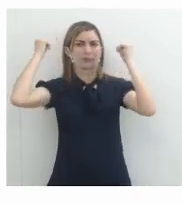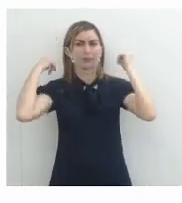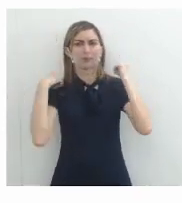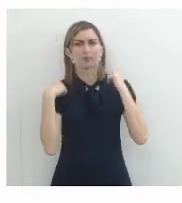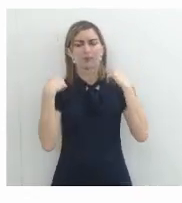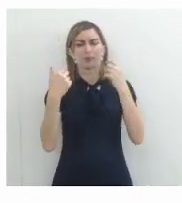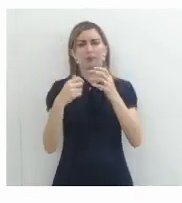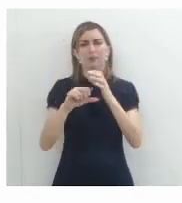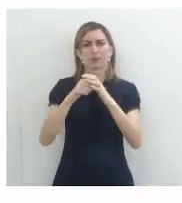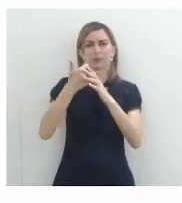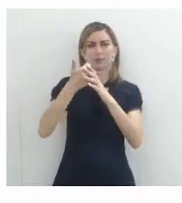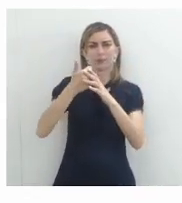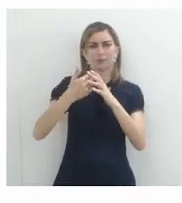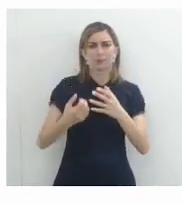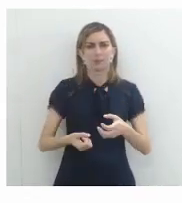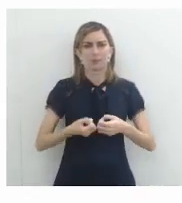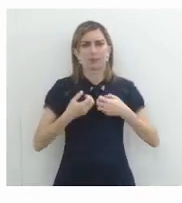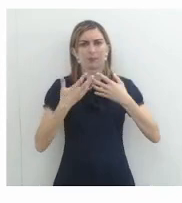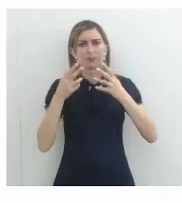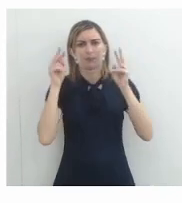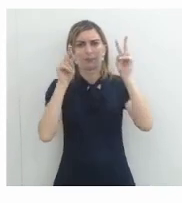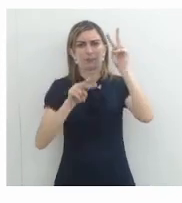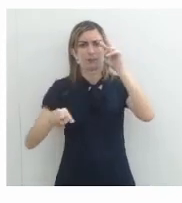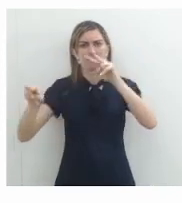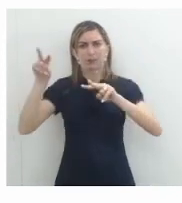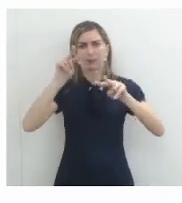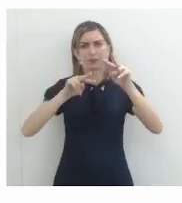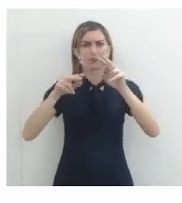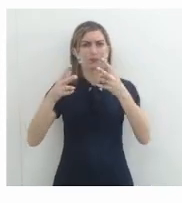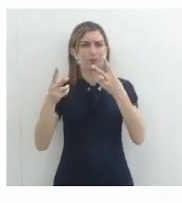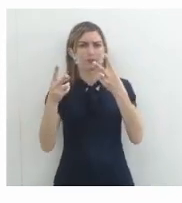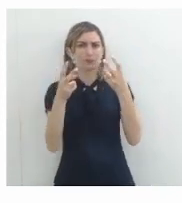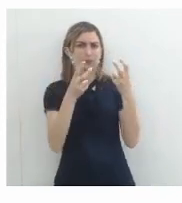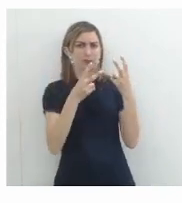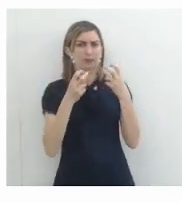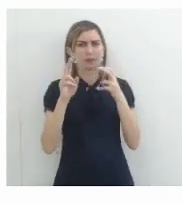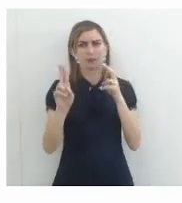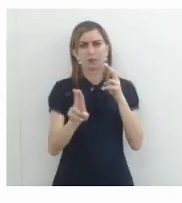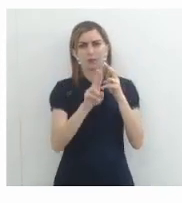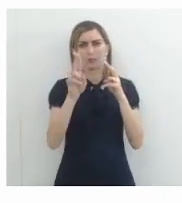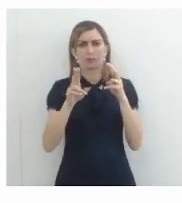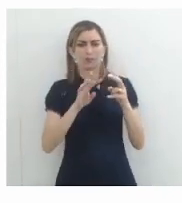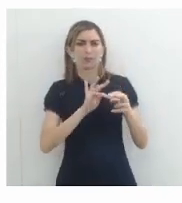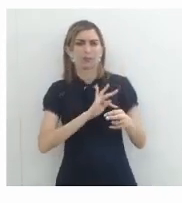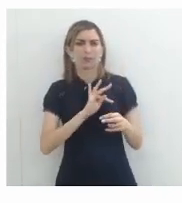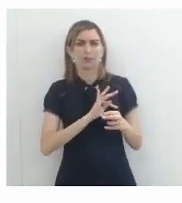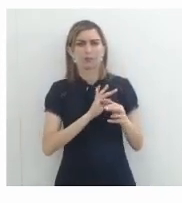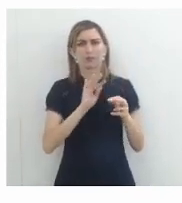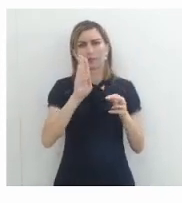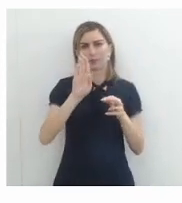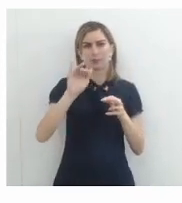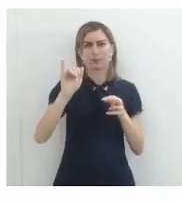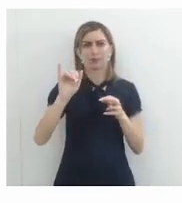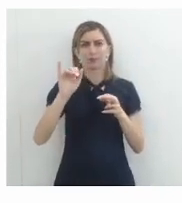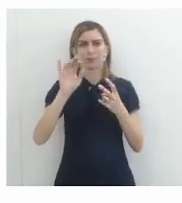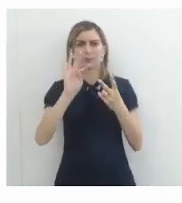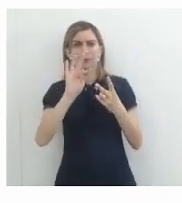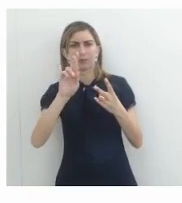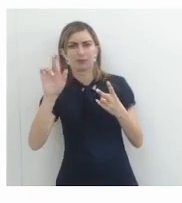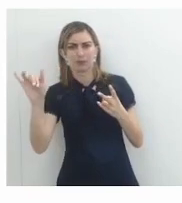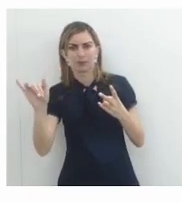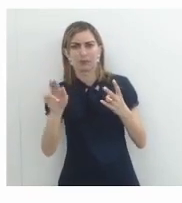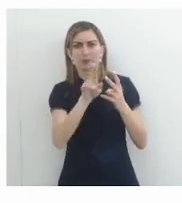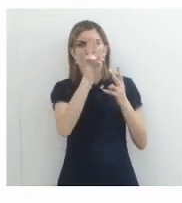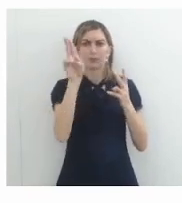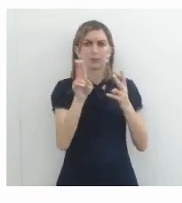nas primeiras manifestações visuais, já se percebe o uso de técnicas bidimensionais e tridimensionais, desde